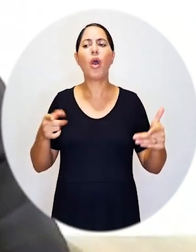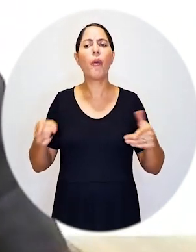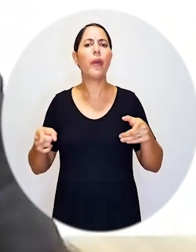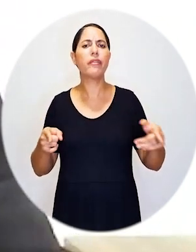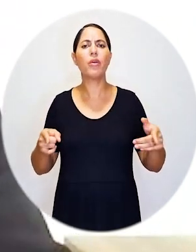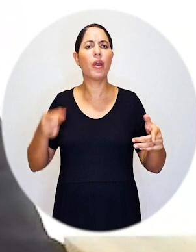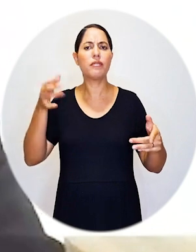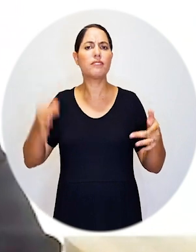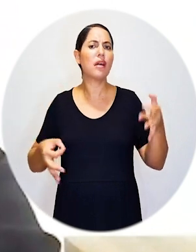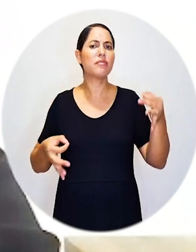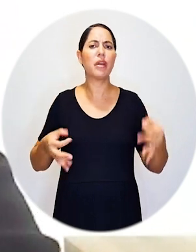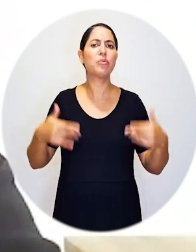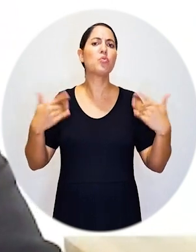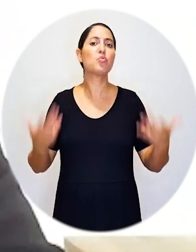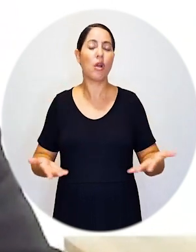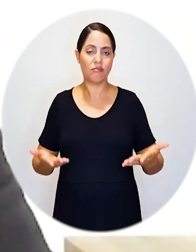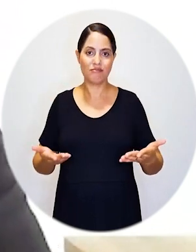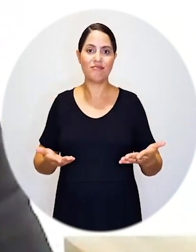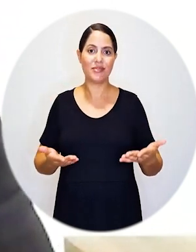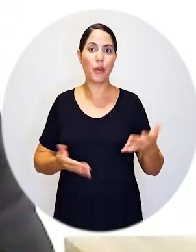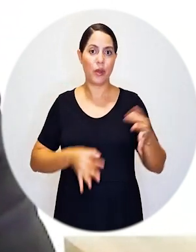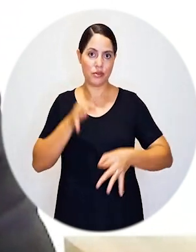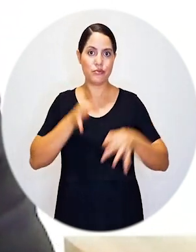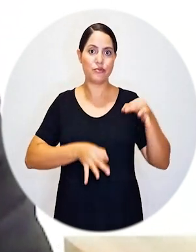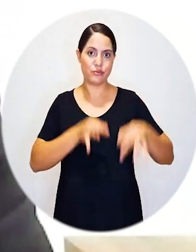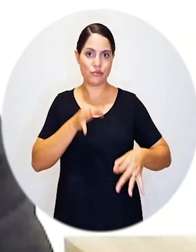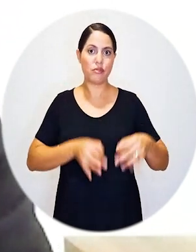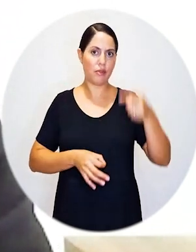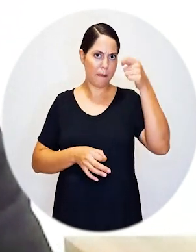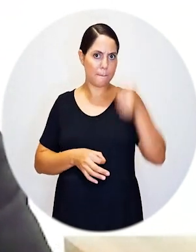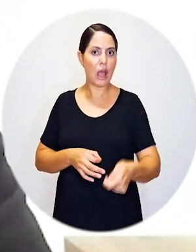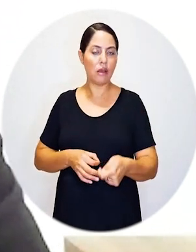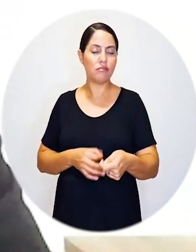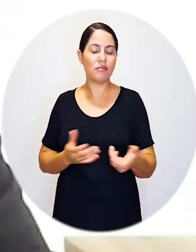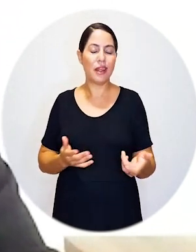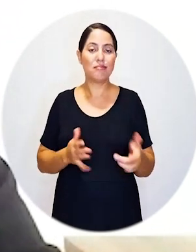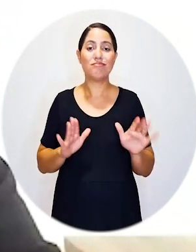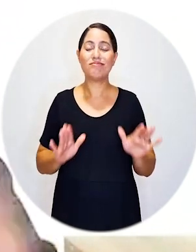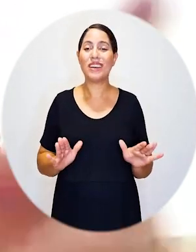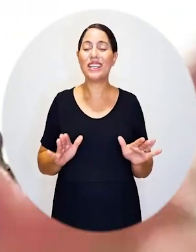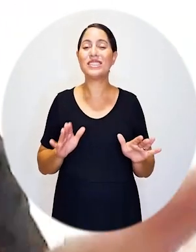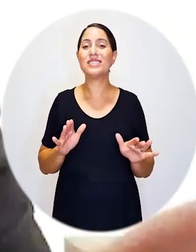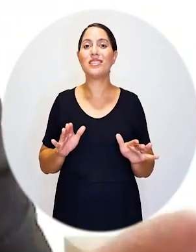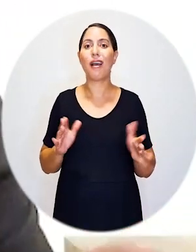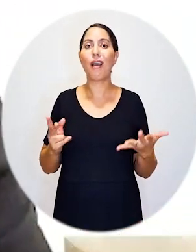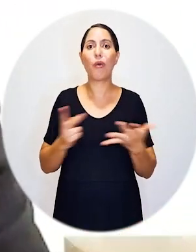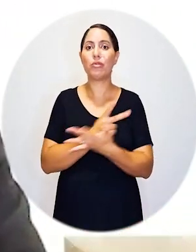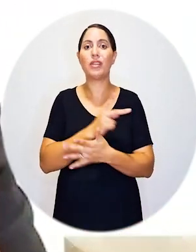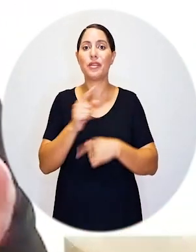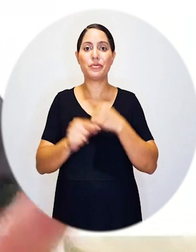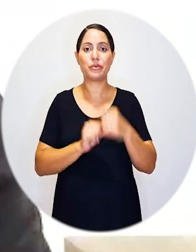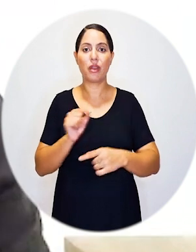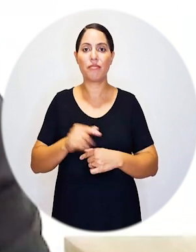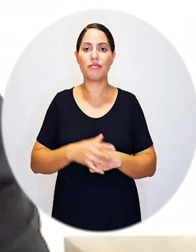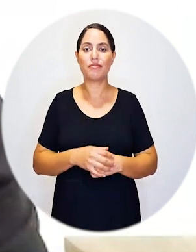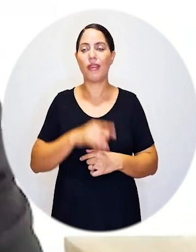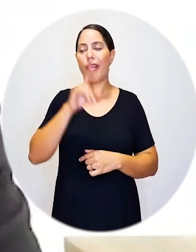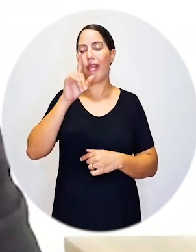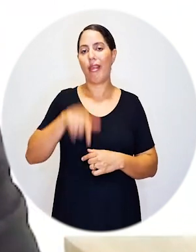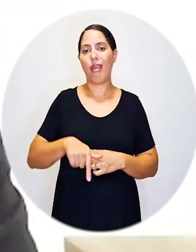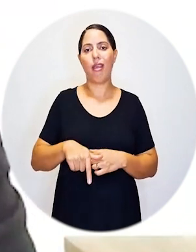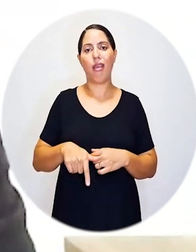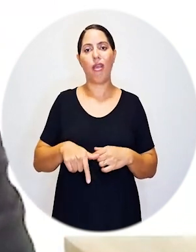jurisprudência defensiva, e que eu particularmente sempre chamei esse tipo de decisão, esse tipo de